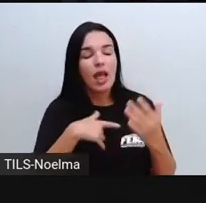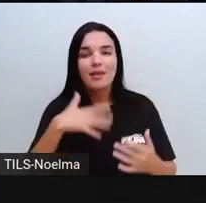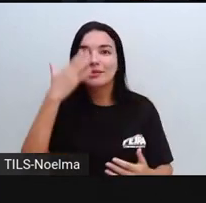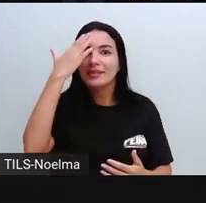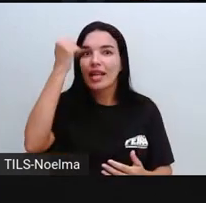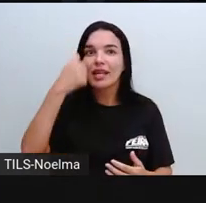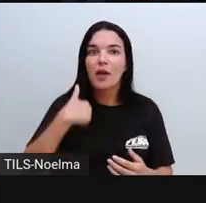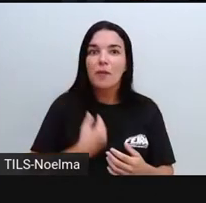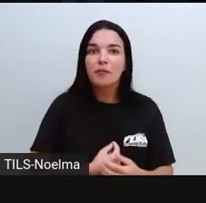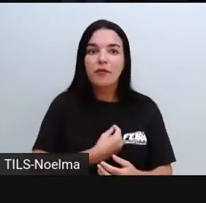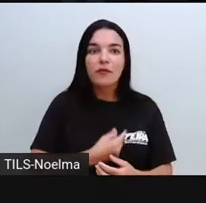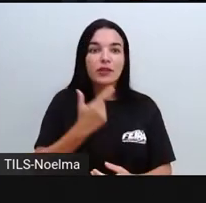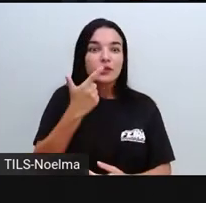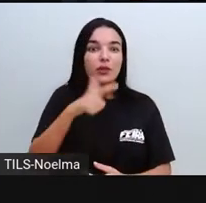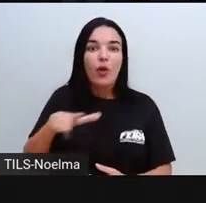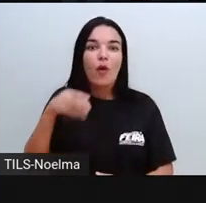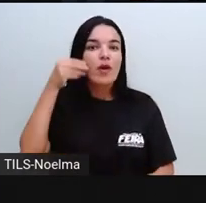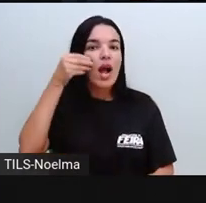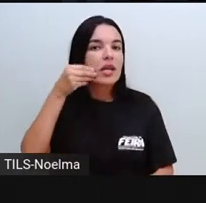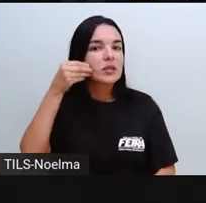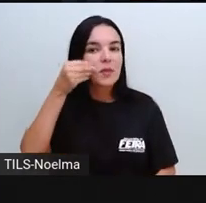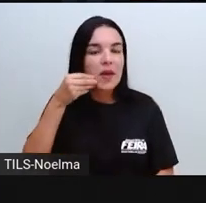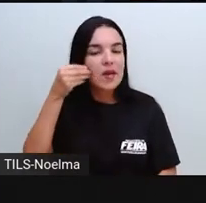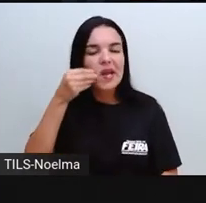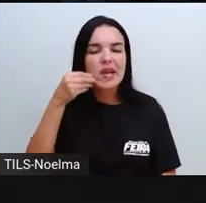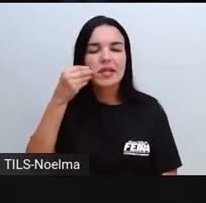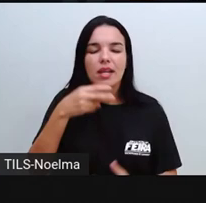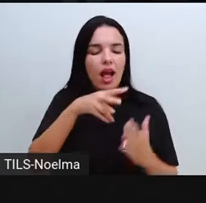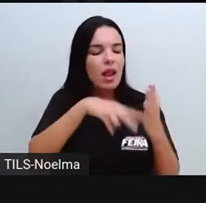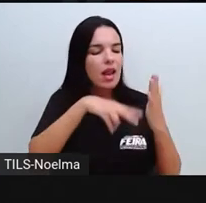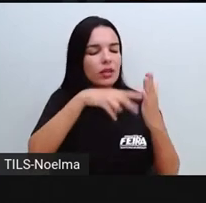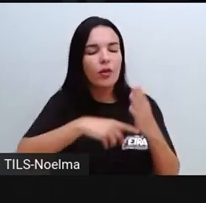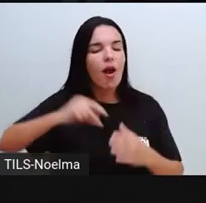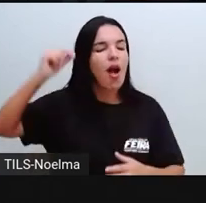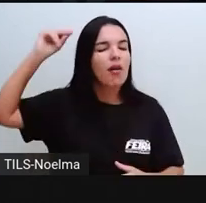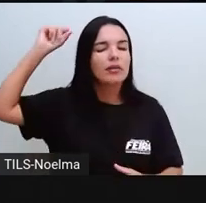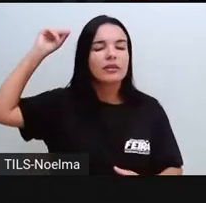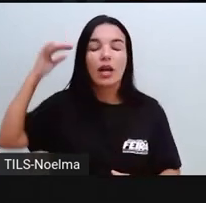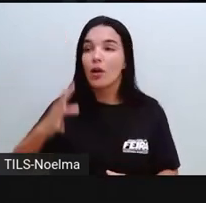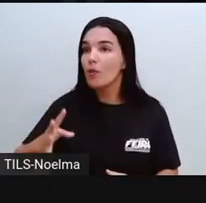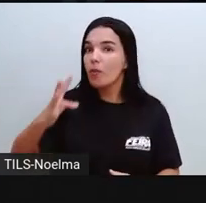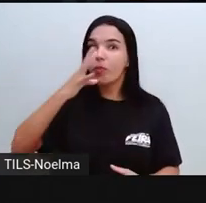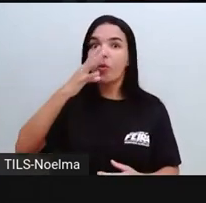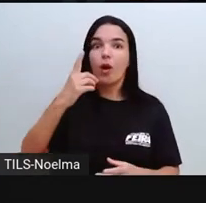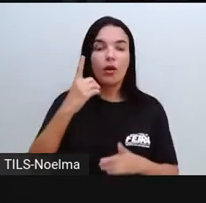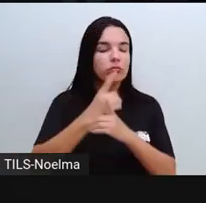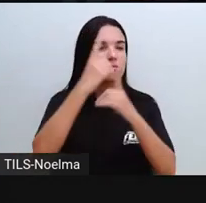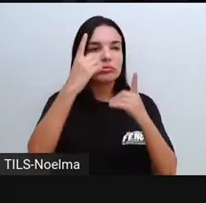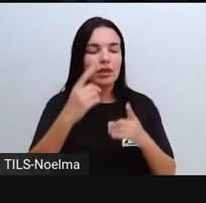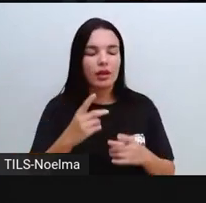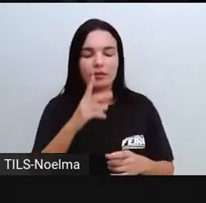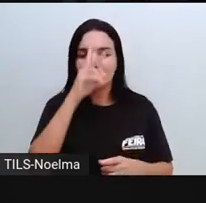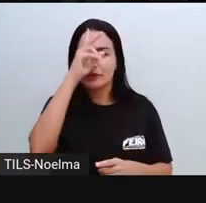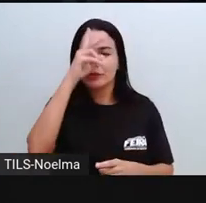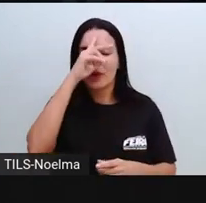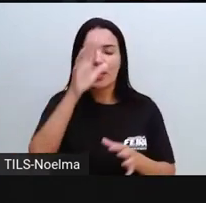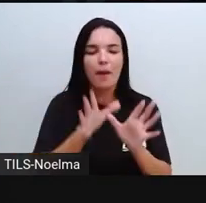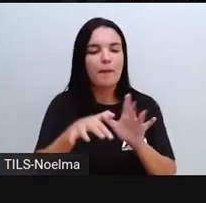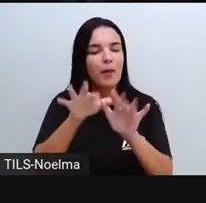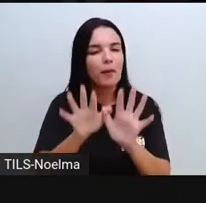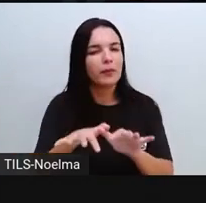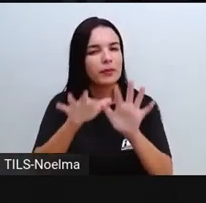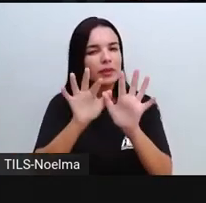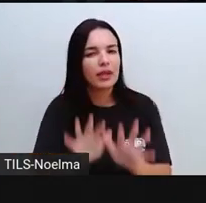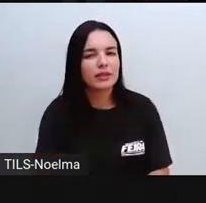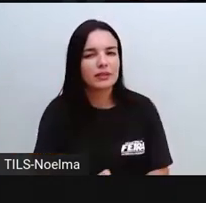reviver a experiência da leitora antiga que se surpreendeu ao encontrar uma história de borboletas com nome